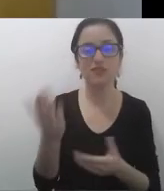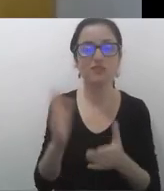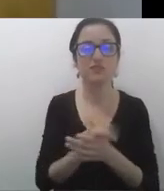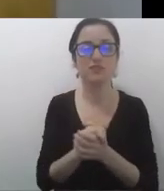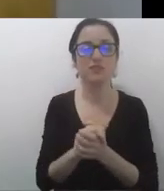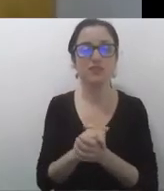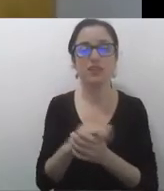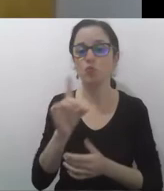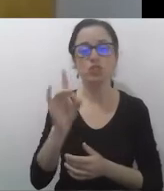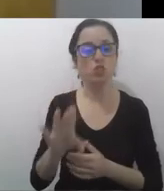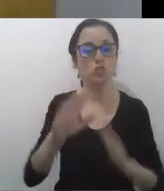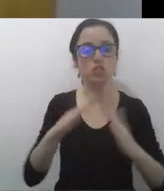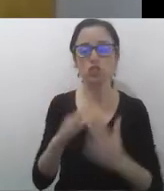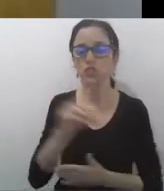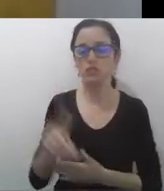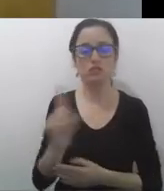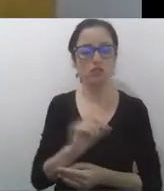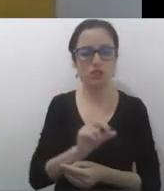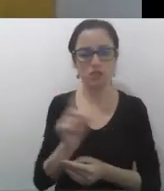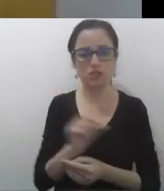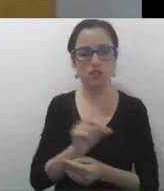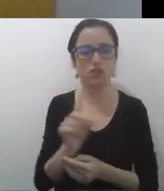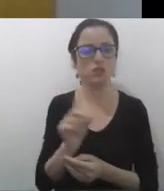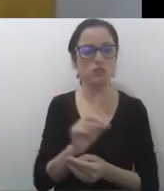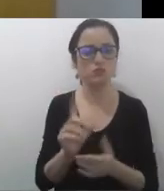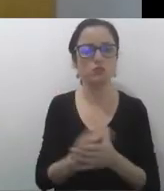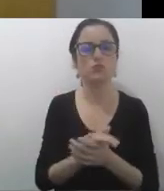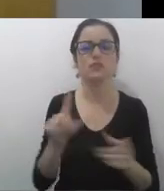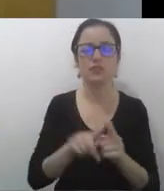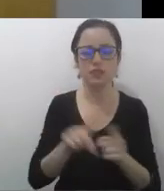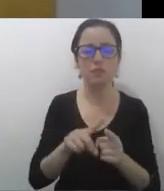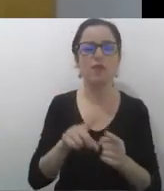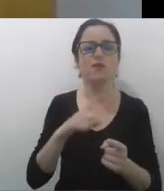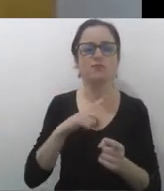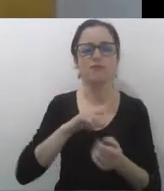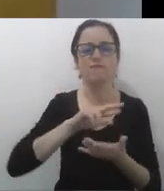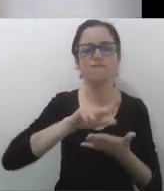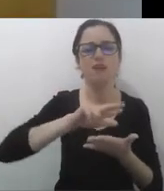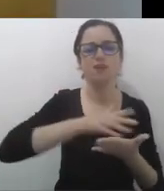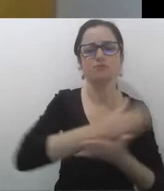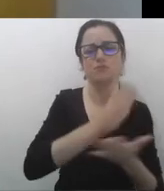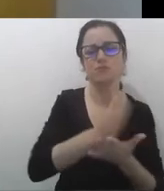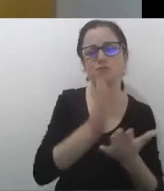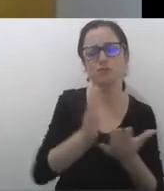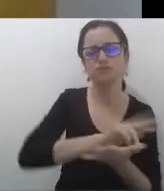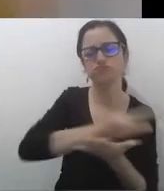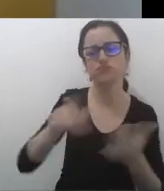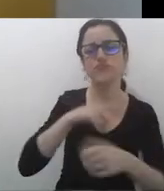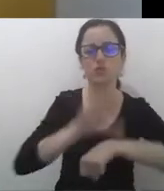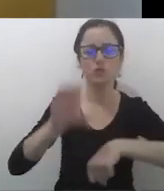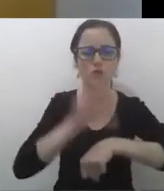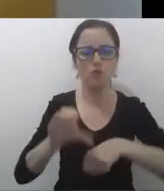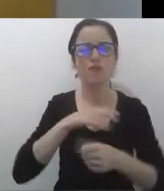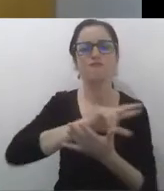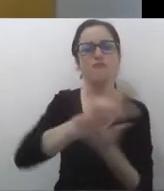IAC, que não era só a escola de design, era a escola de design, mas era também um grande guarda-chuva de